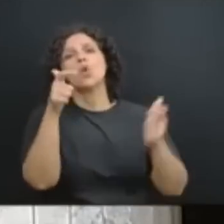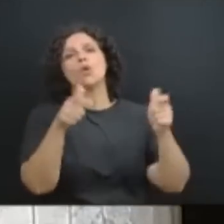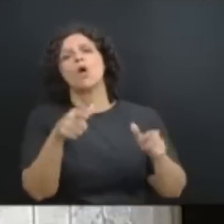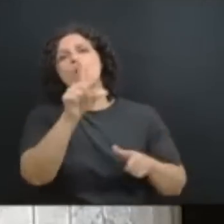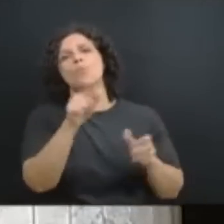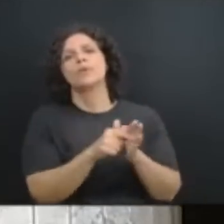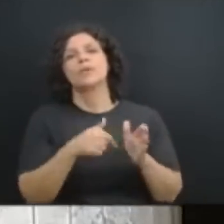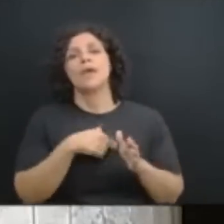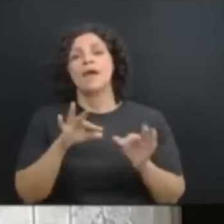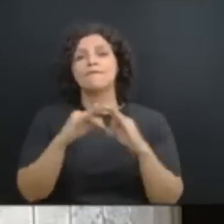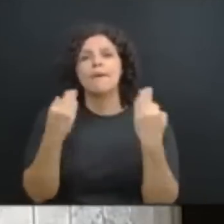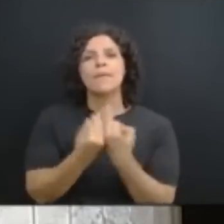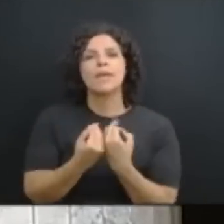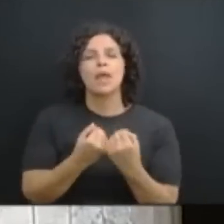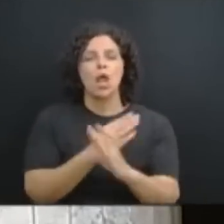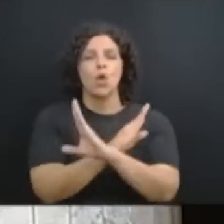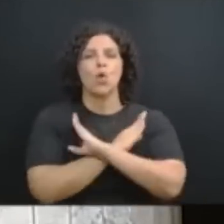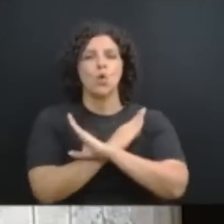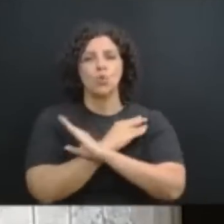uma família em luto,